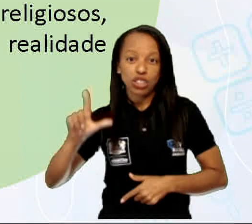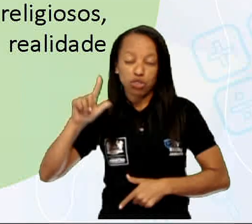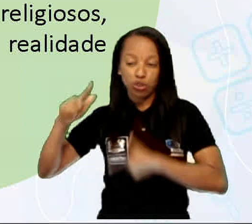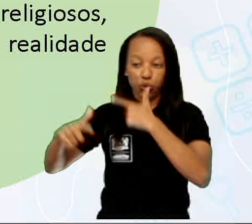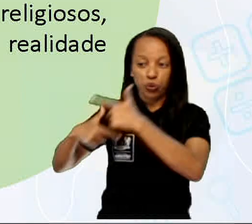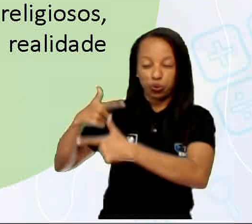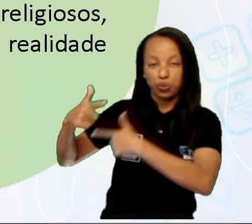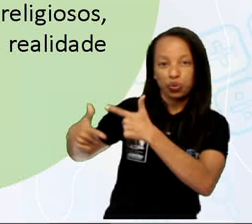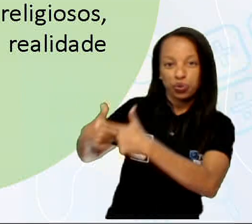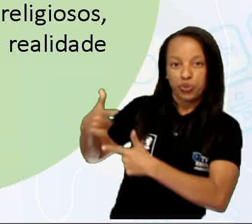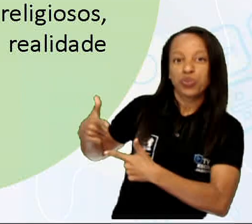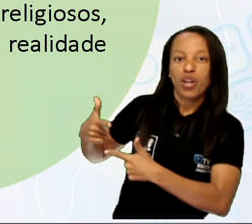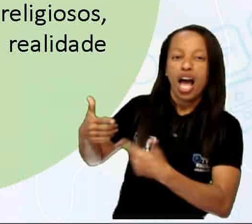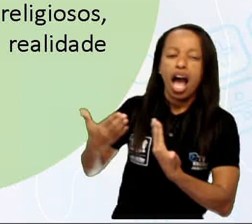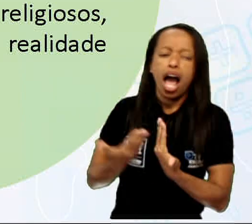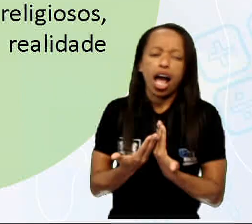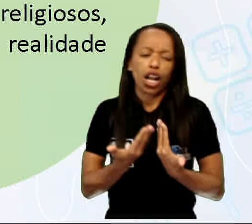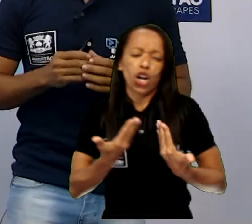foge o